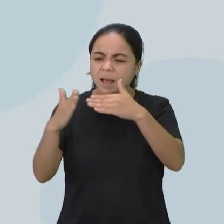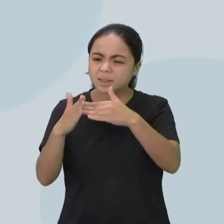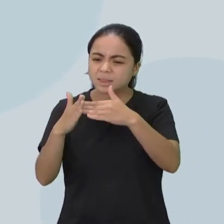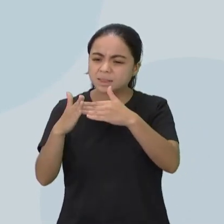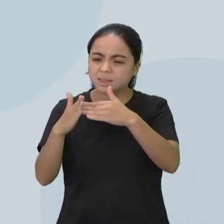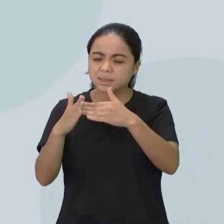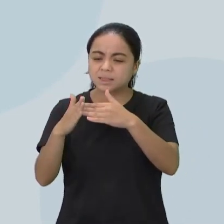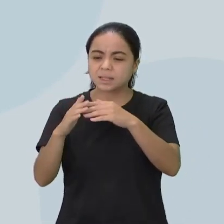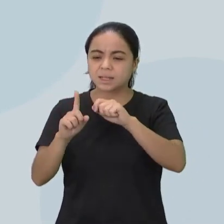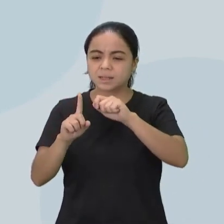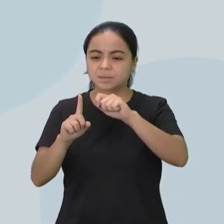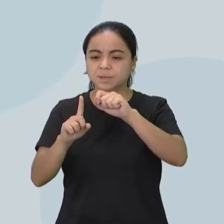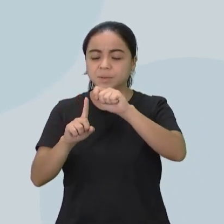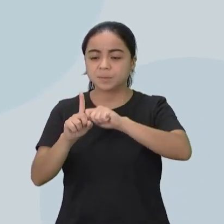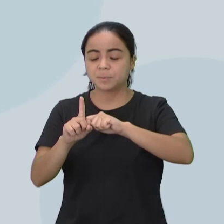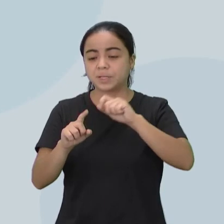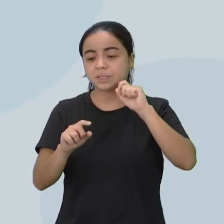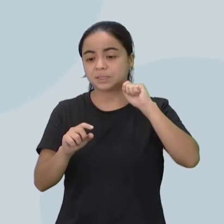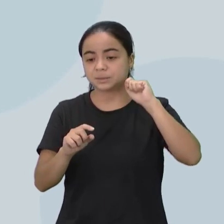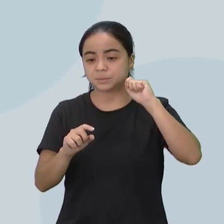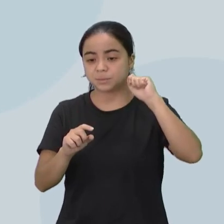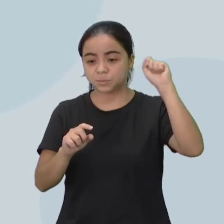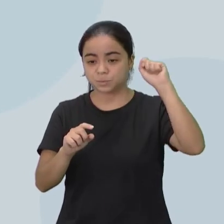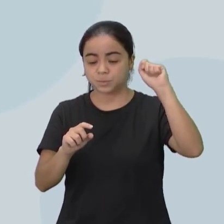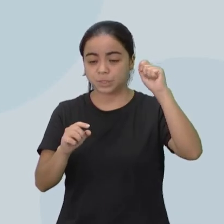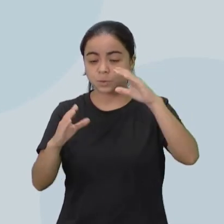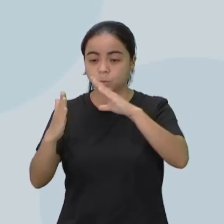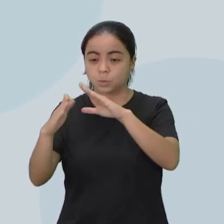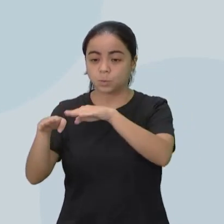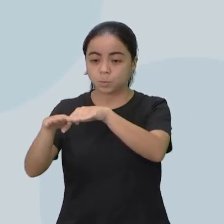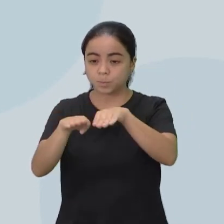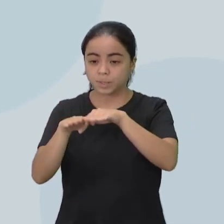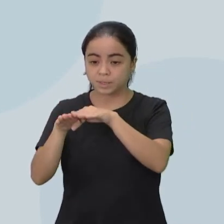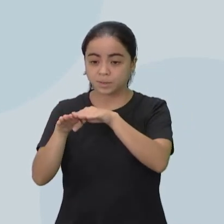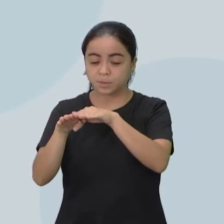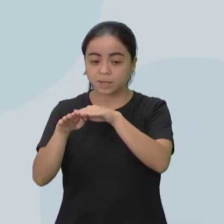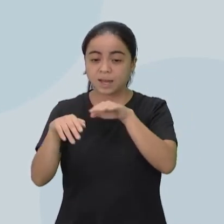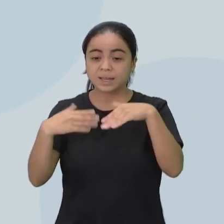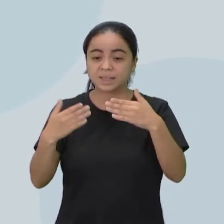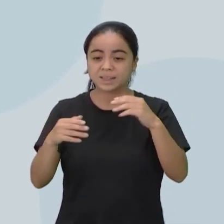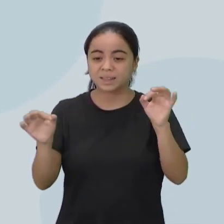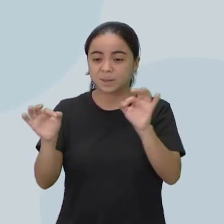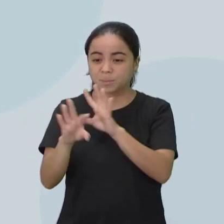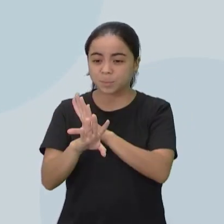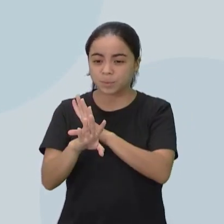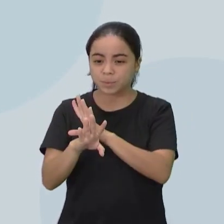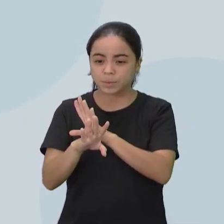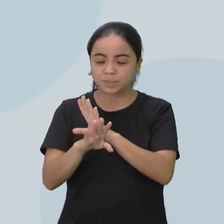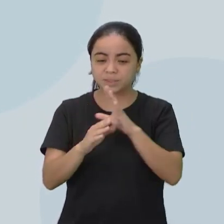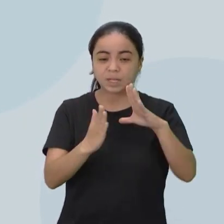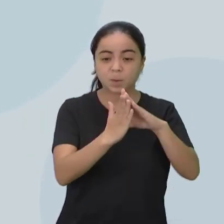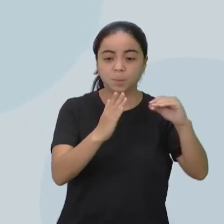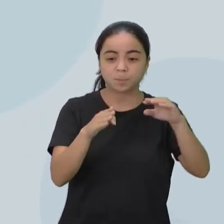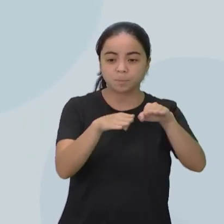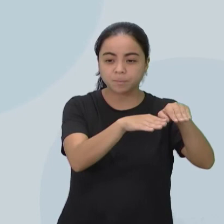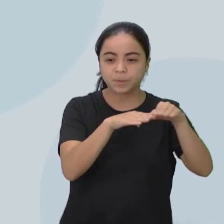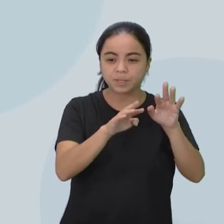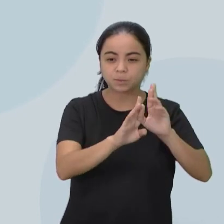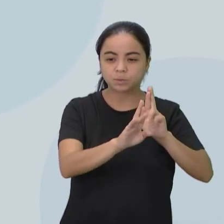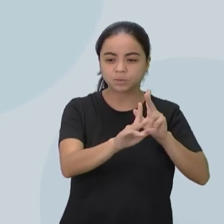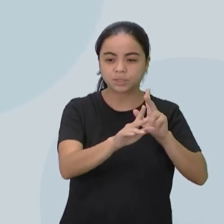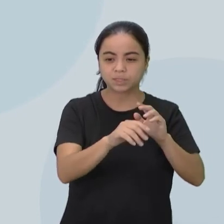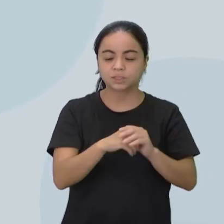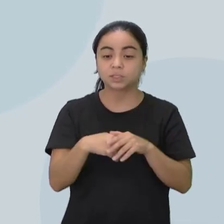abril para diante é outro padrão, faz 2 tabelas separadas, tá bom? A partir dos valores que a gente acabou de obter. E a dica